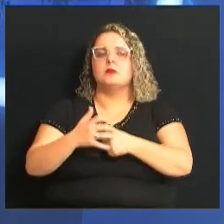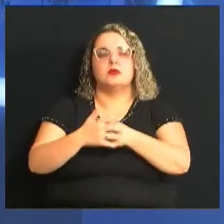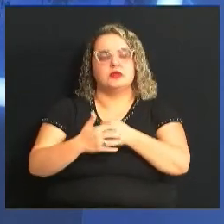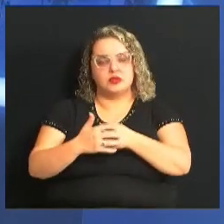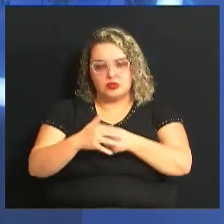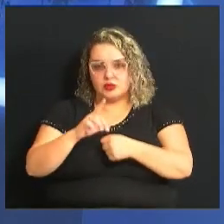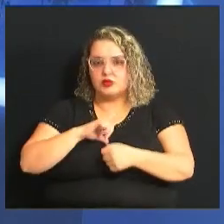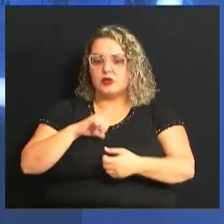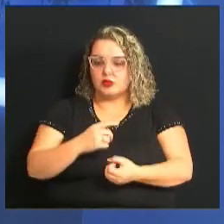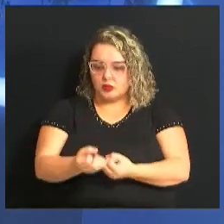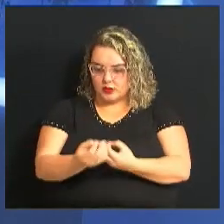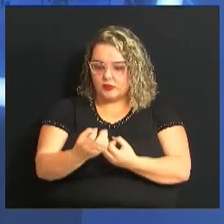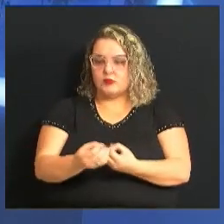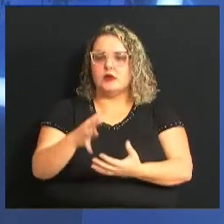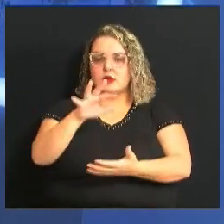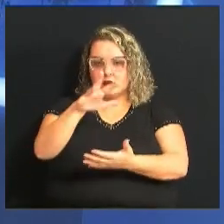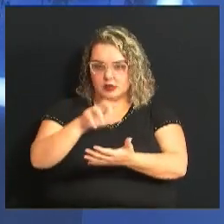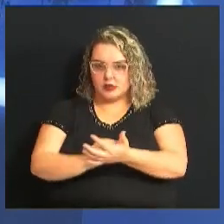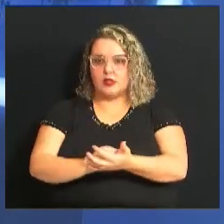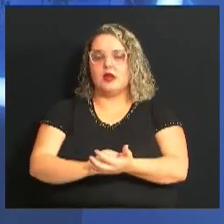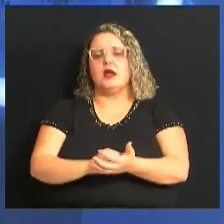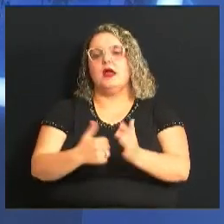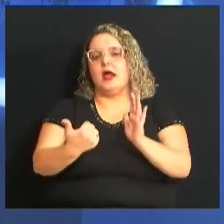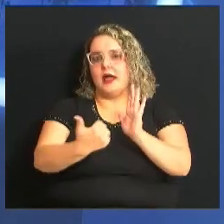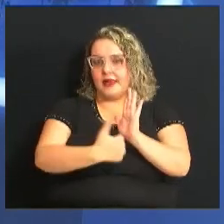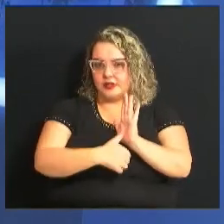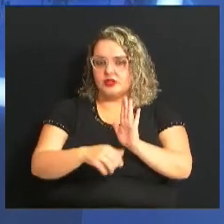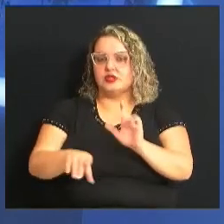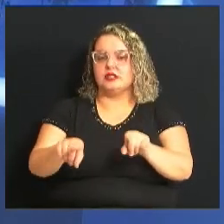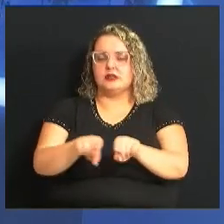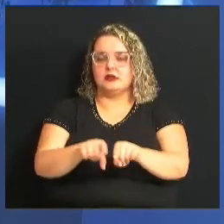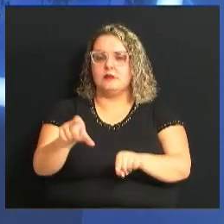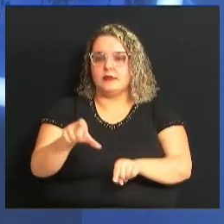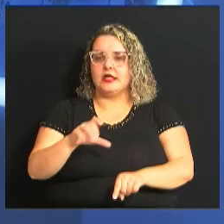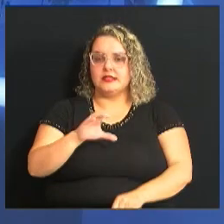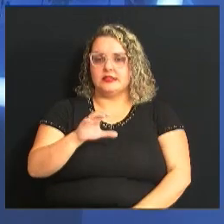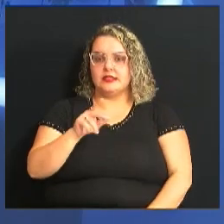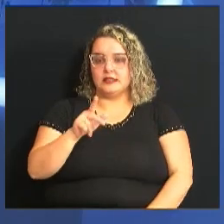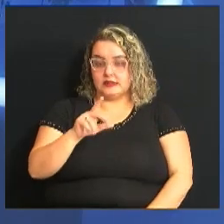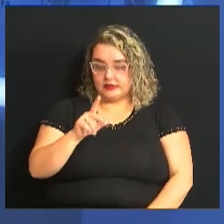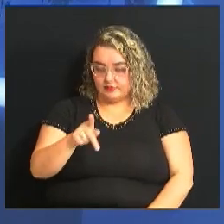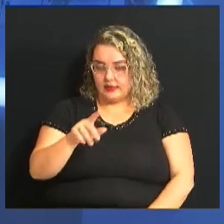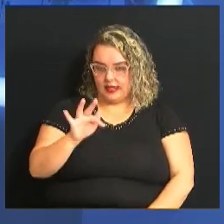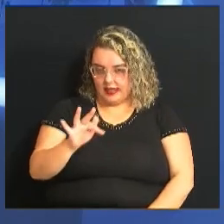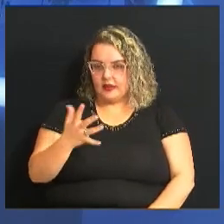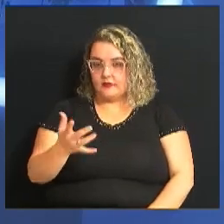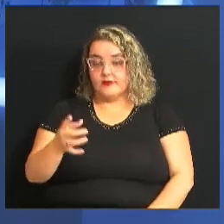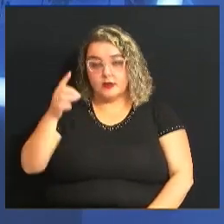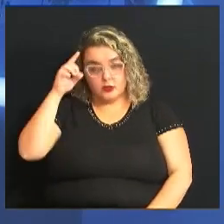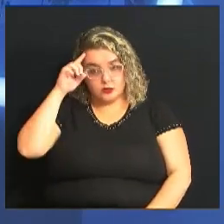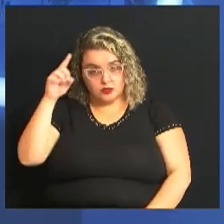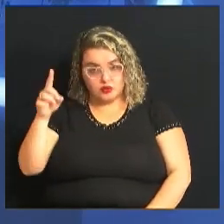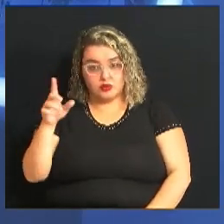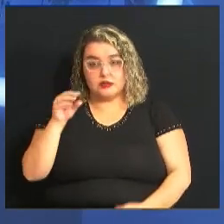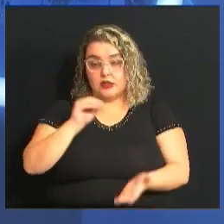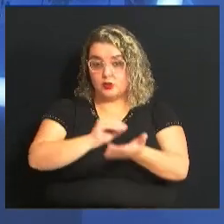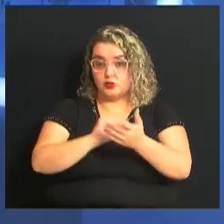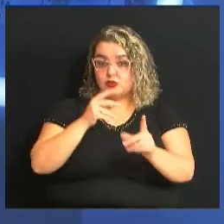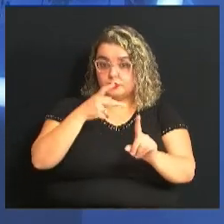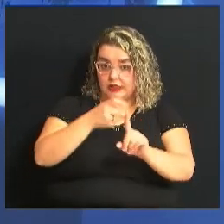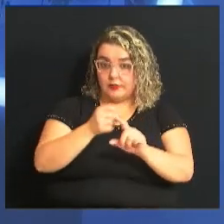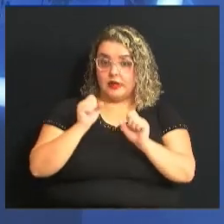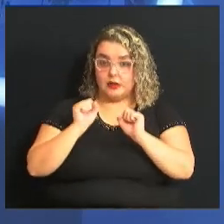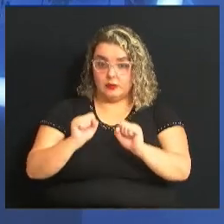seus dados cadastrais, RG e CPF, é possível ver qual foi a data da sua última vacina para que você